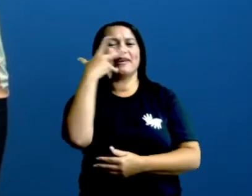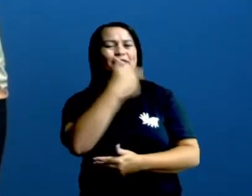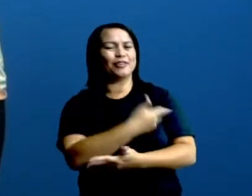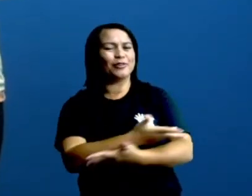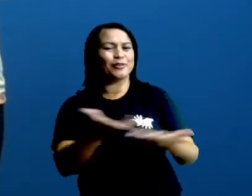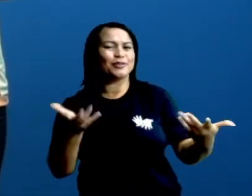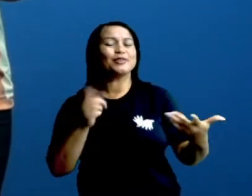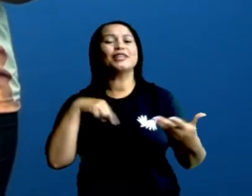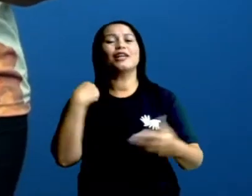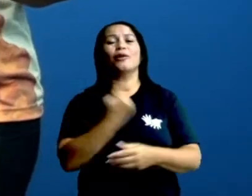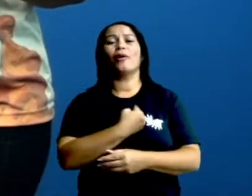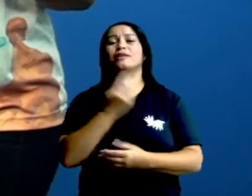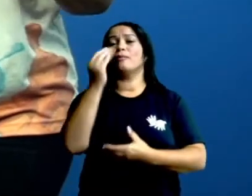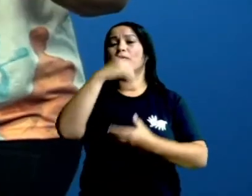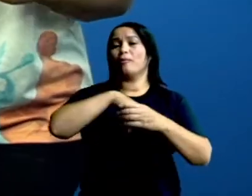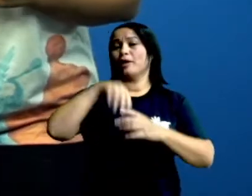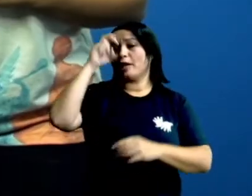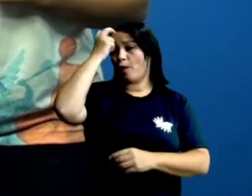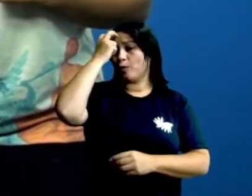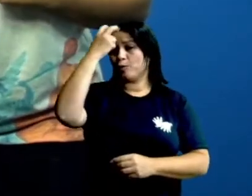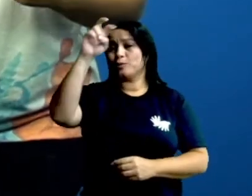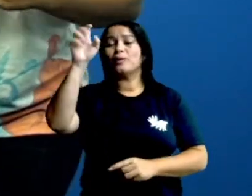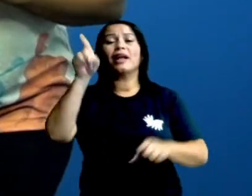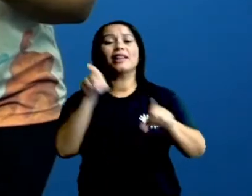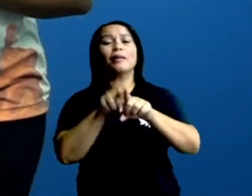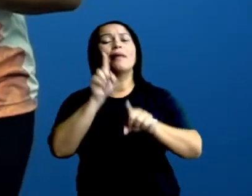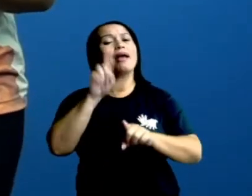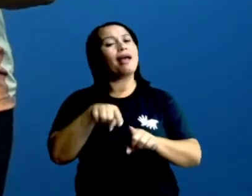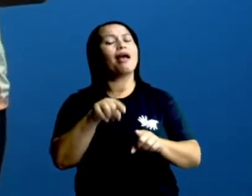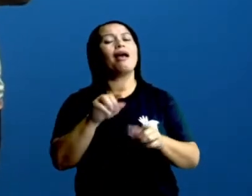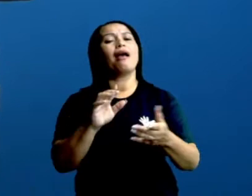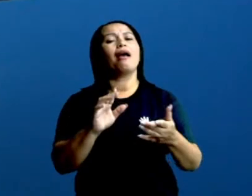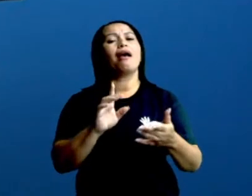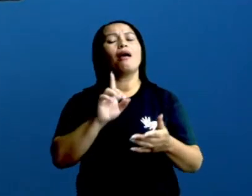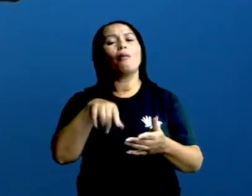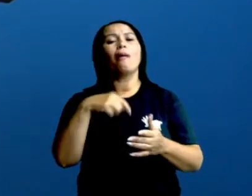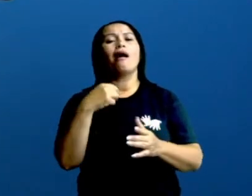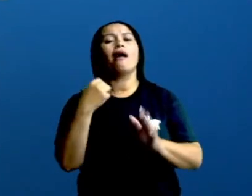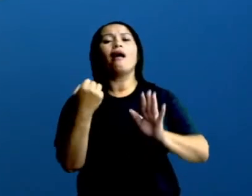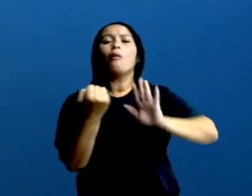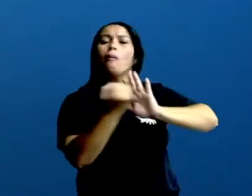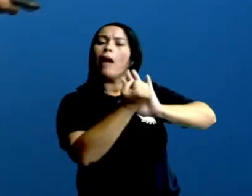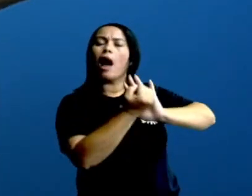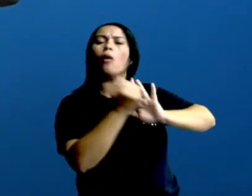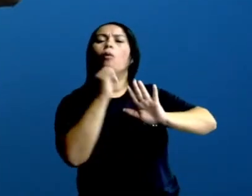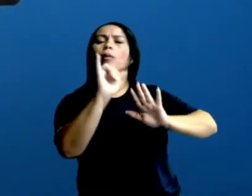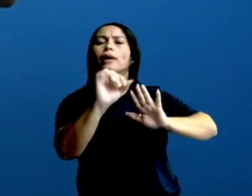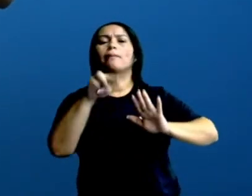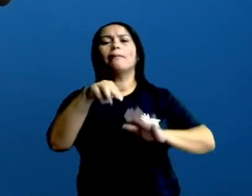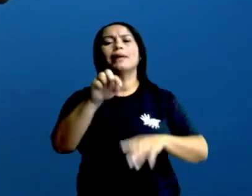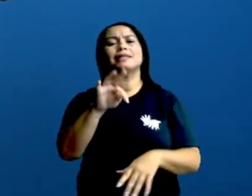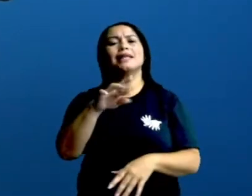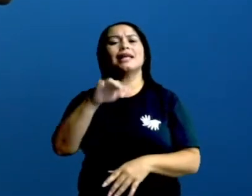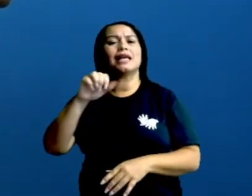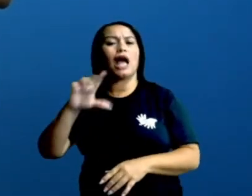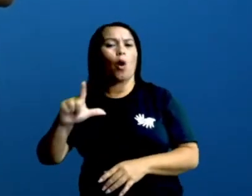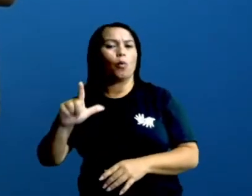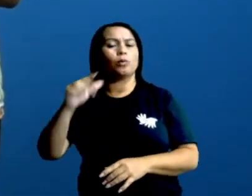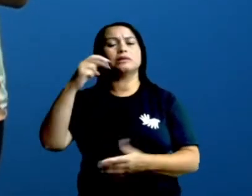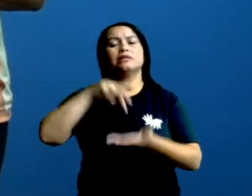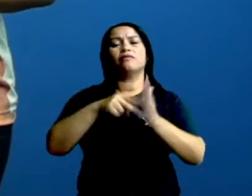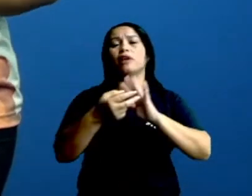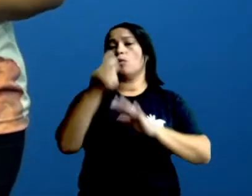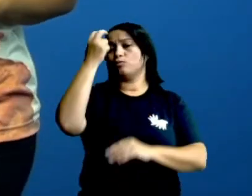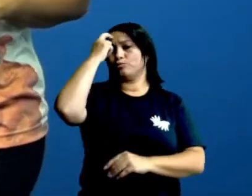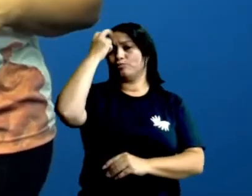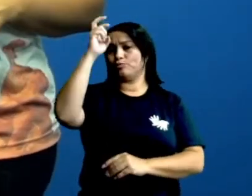parte da nossa cultura e é ali uma fonte imaterial de conhecimento sobre essa cidade, tá